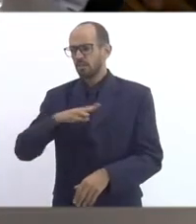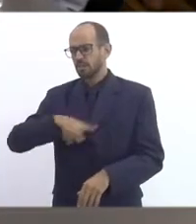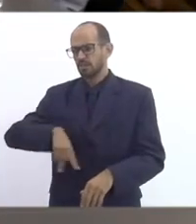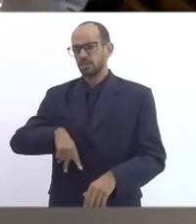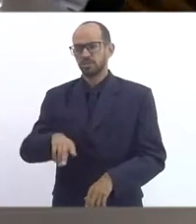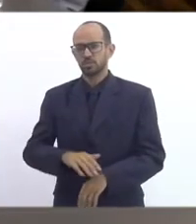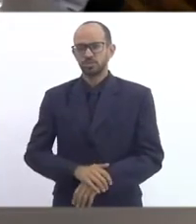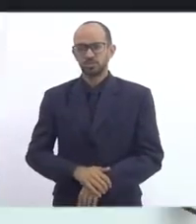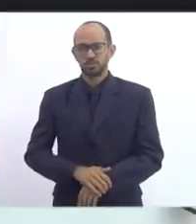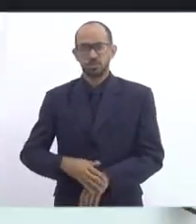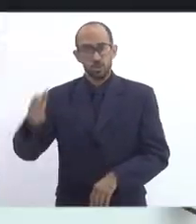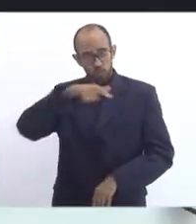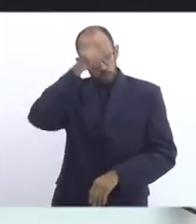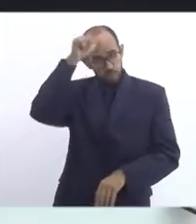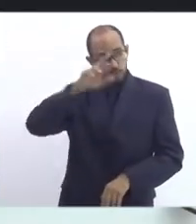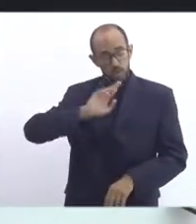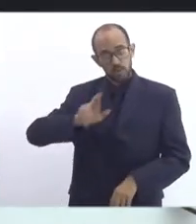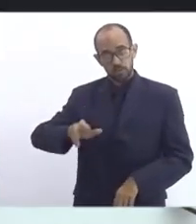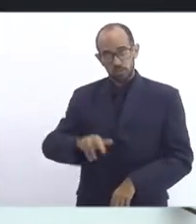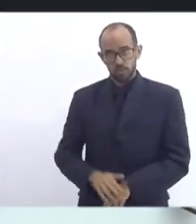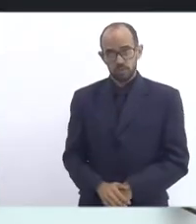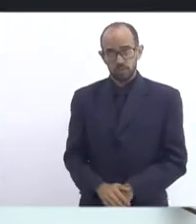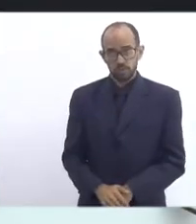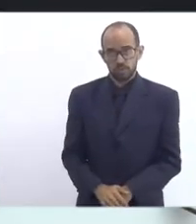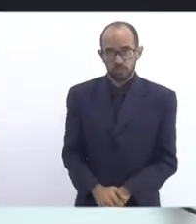Olha só. Ou quer mudar o voto?